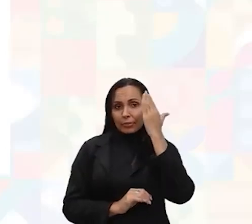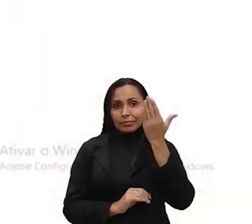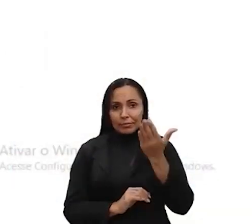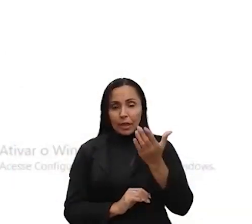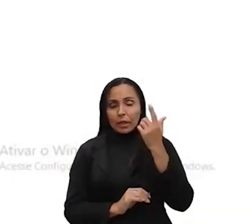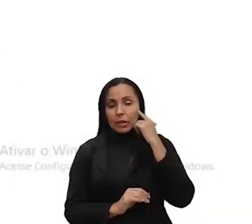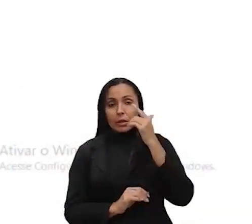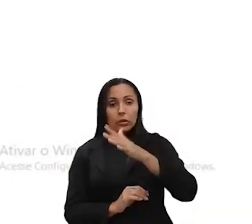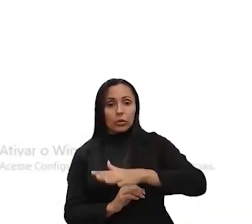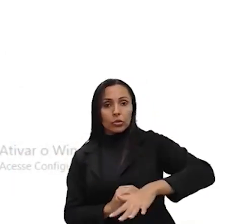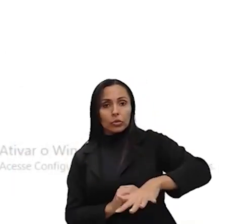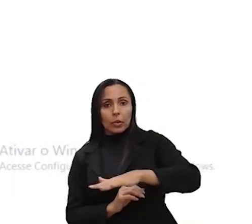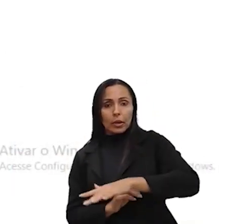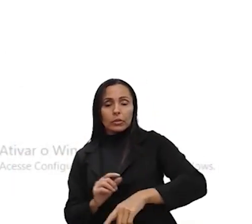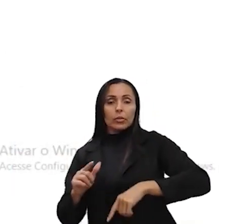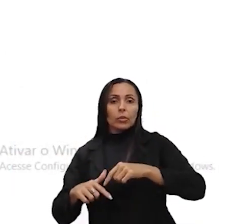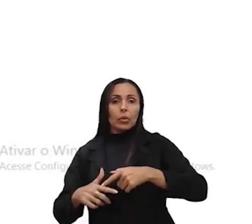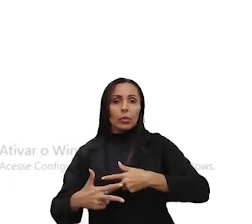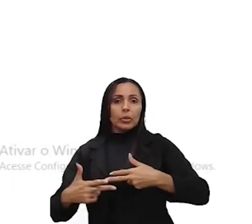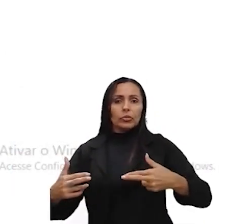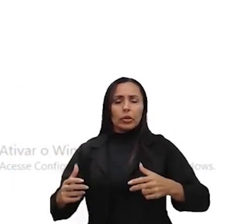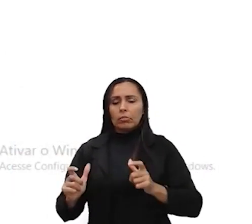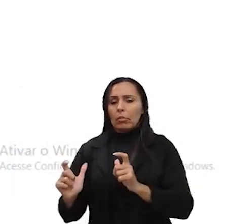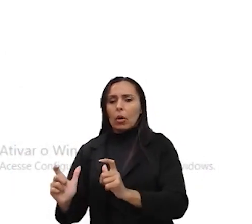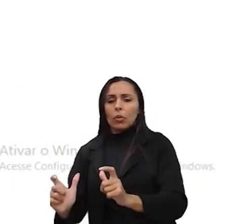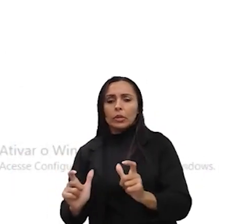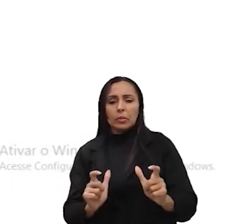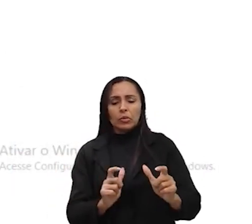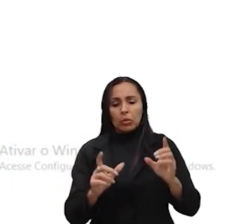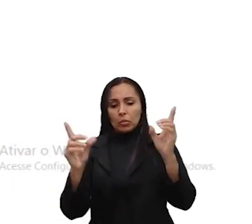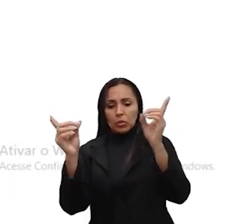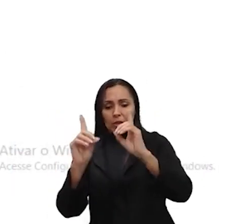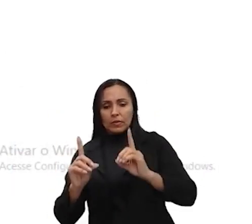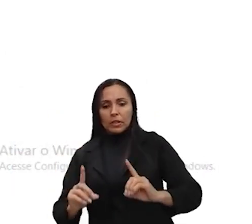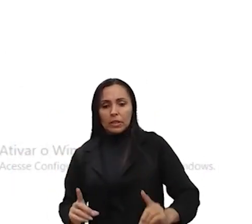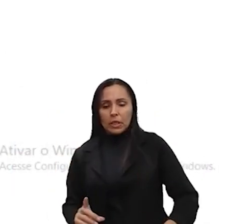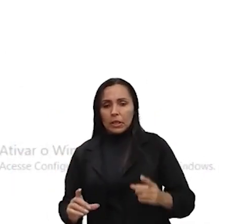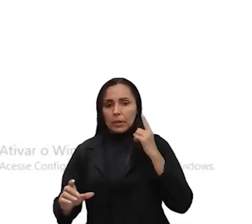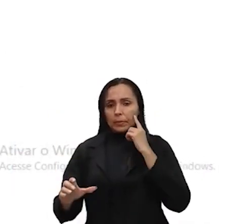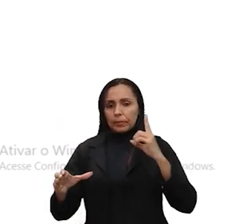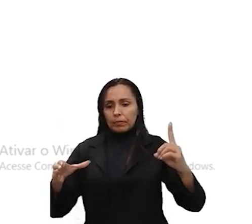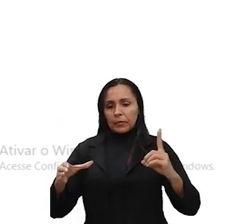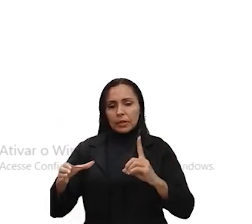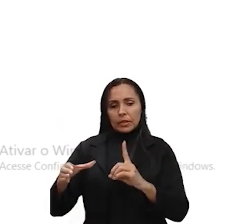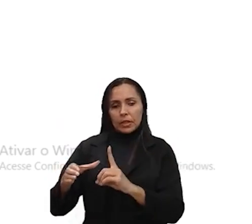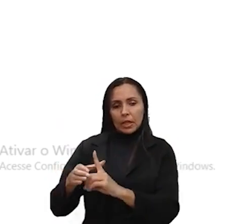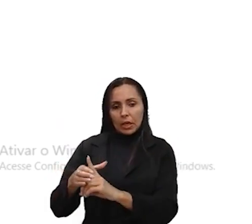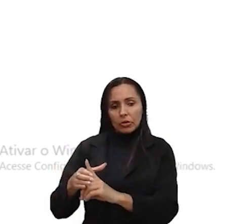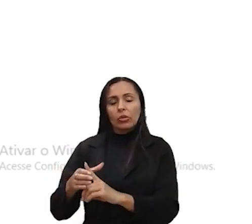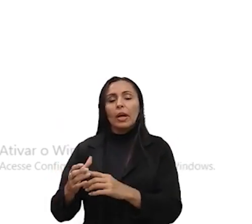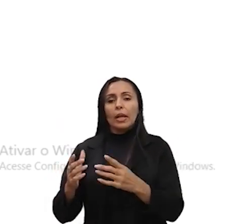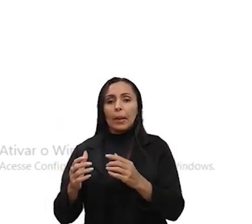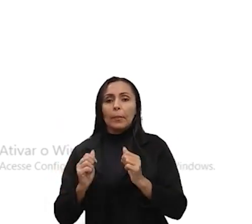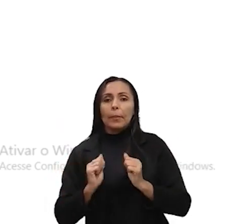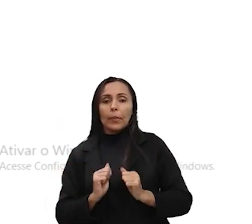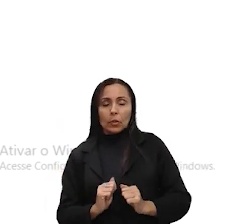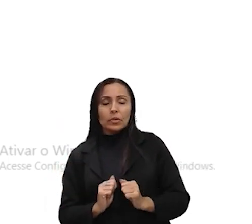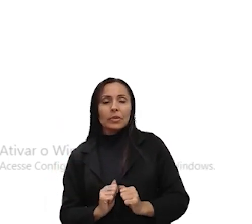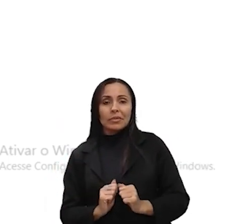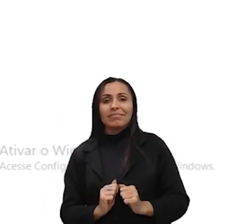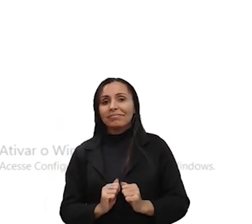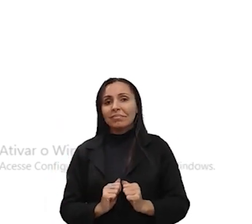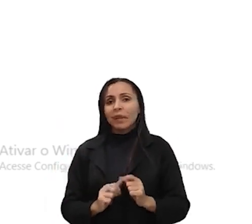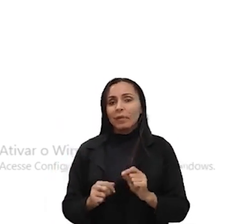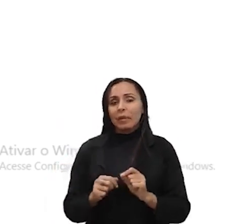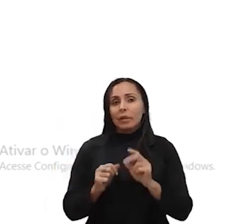o espaço, o objeto aonde a pessoa com deficiência se encaixa, se enquadra, ela possa